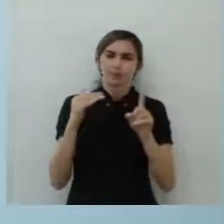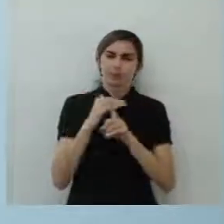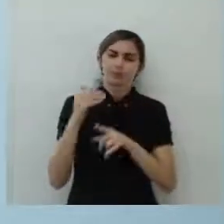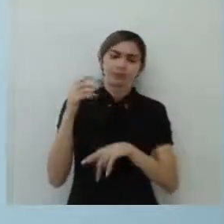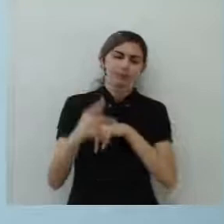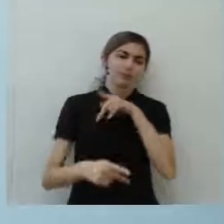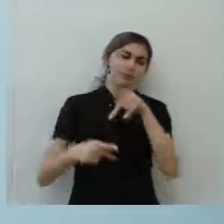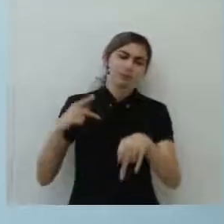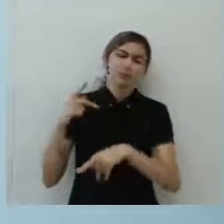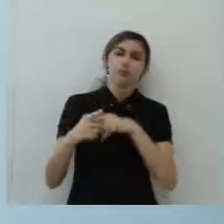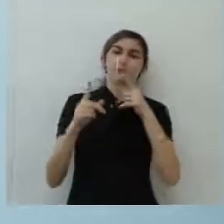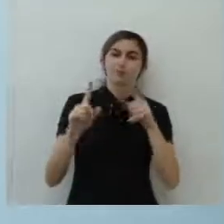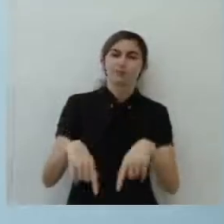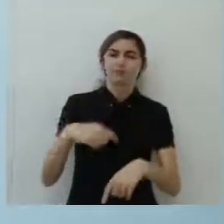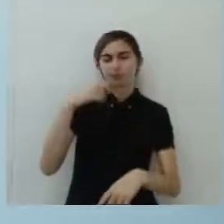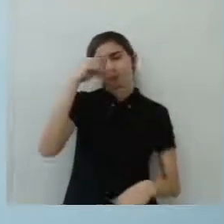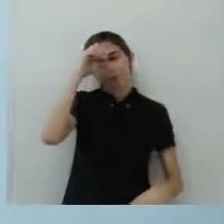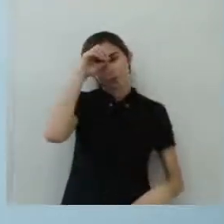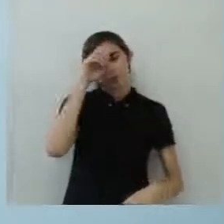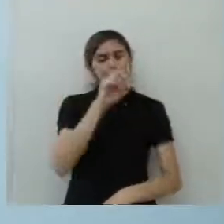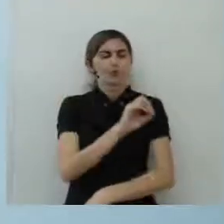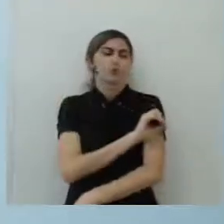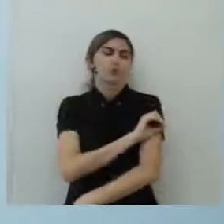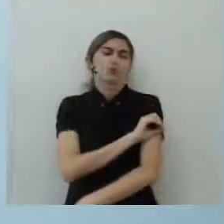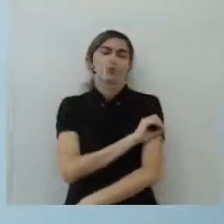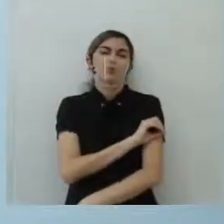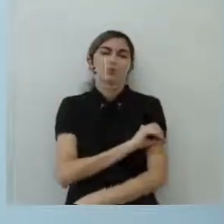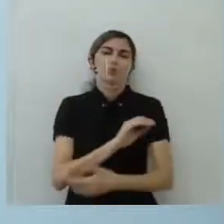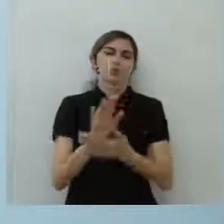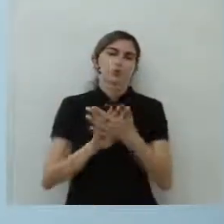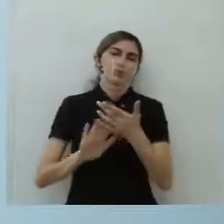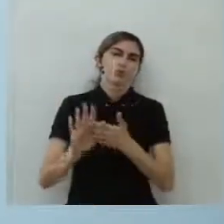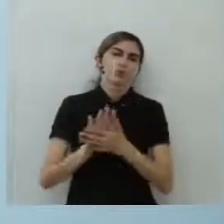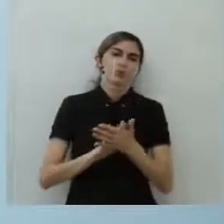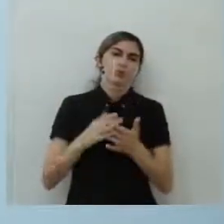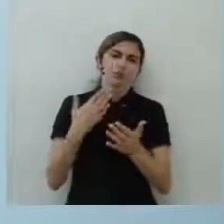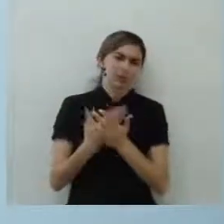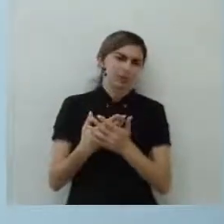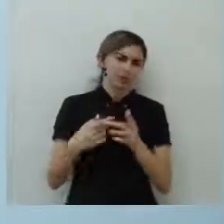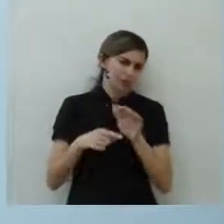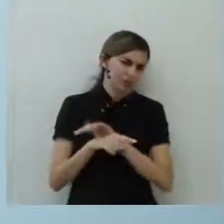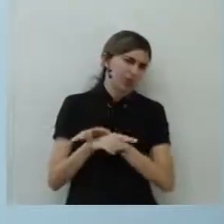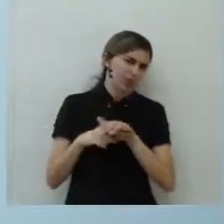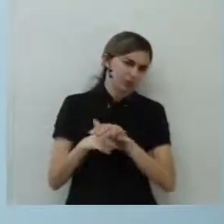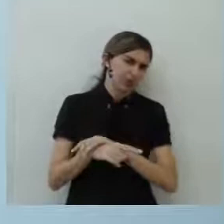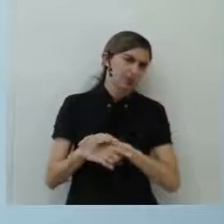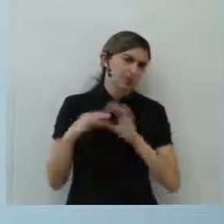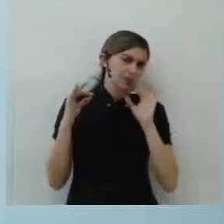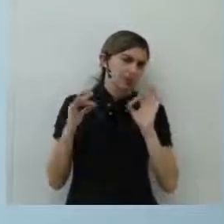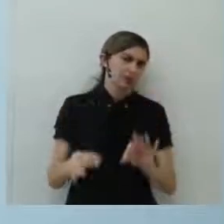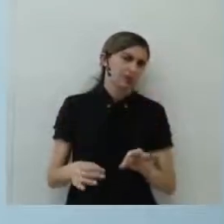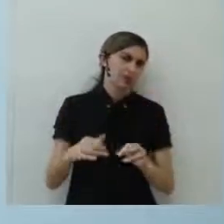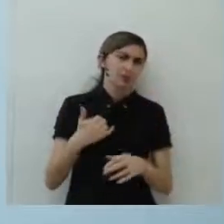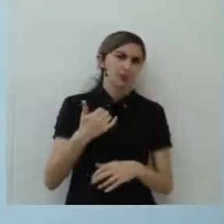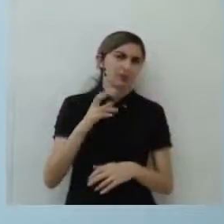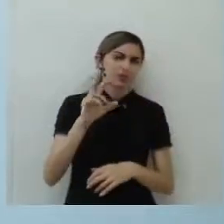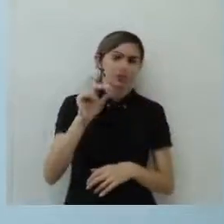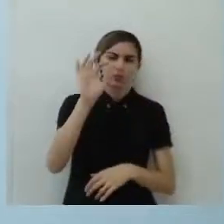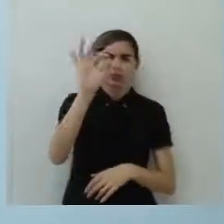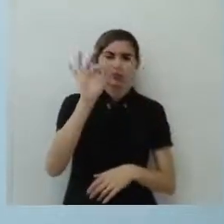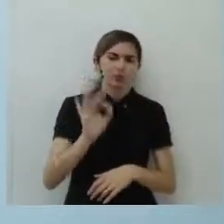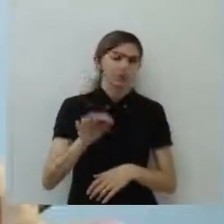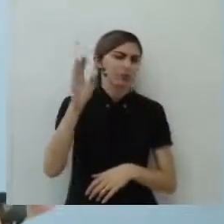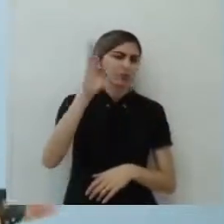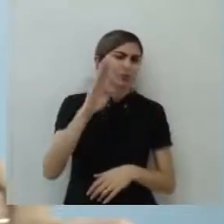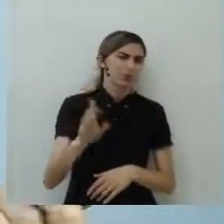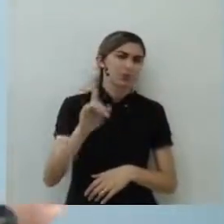população brasileira era analfabeta naquela época. Então você, quando acabar aqui a nossa aula, dá uma pesquisada. Certamente mais de 50% do